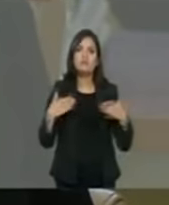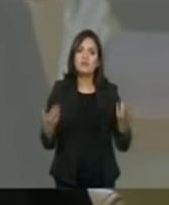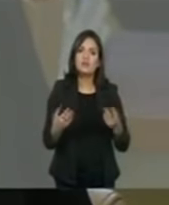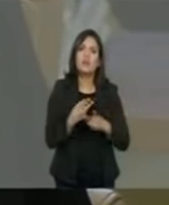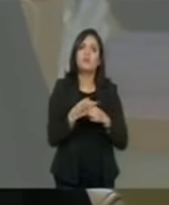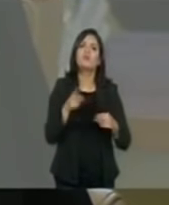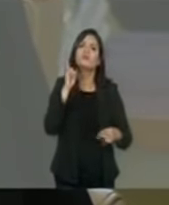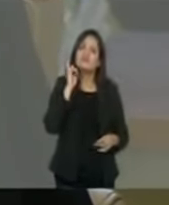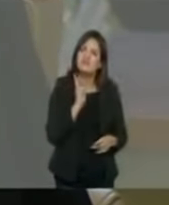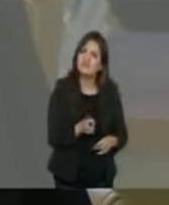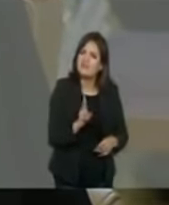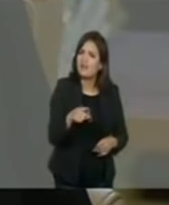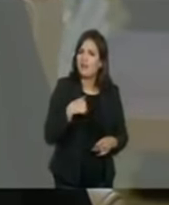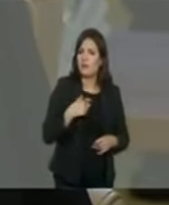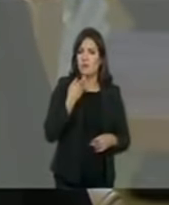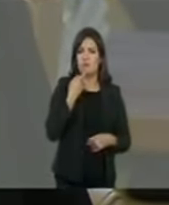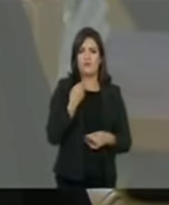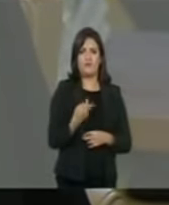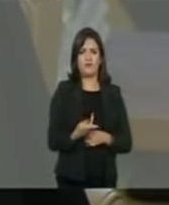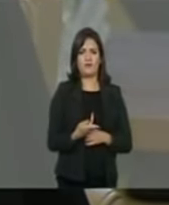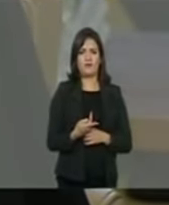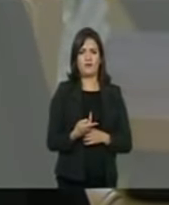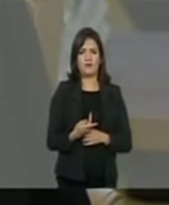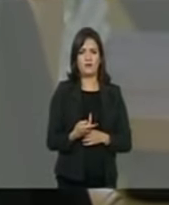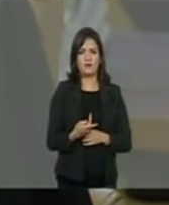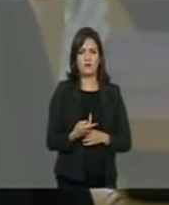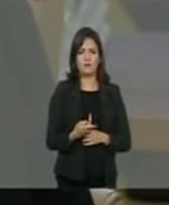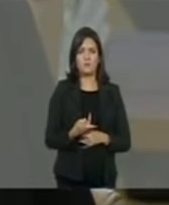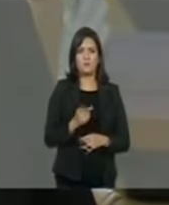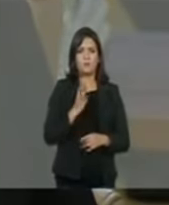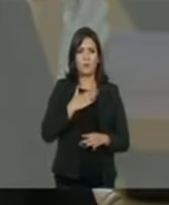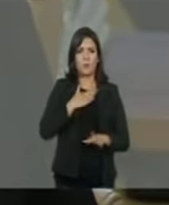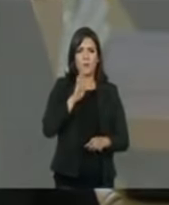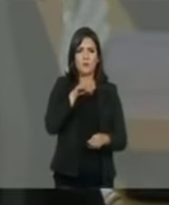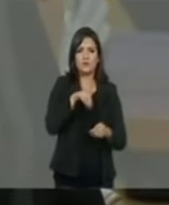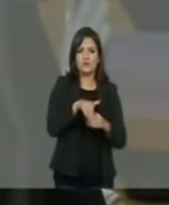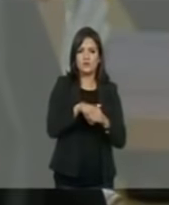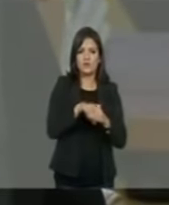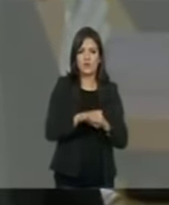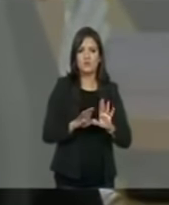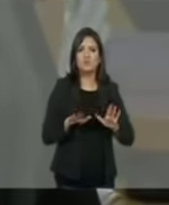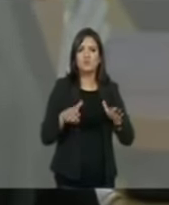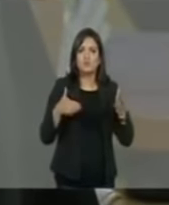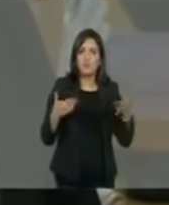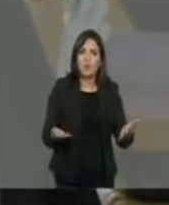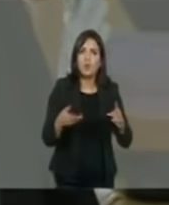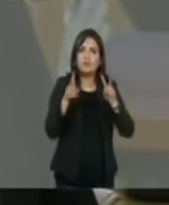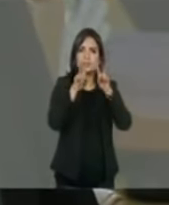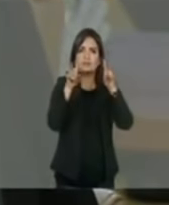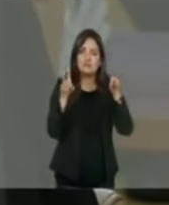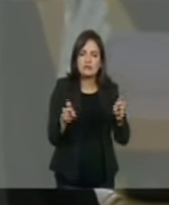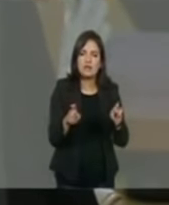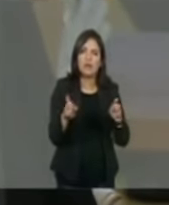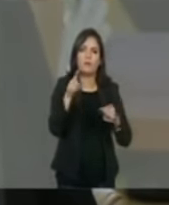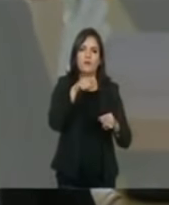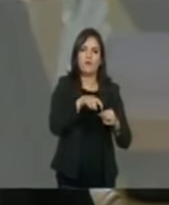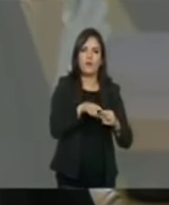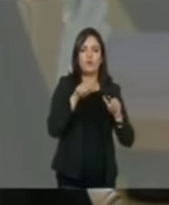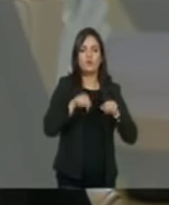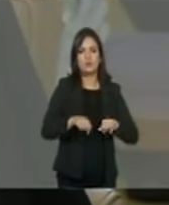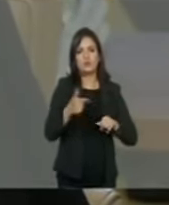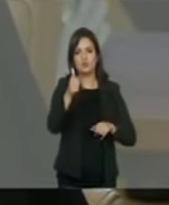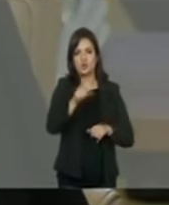reproduzo nos jogos que tenham proferido quando esse tema a flora a